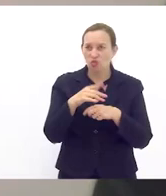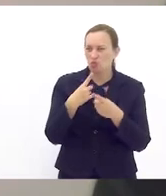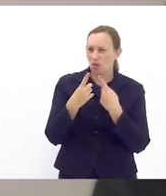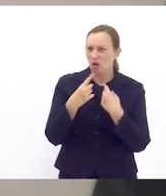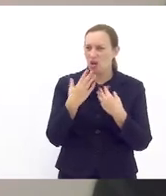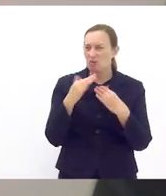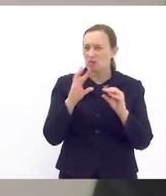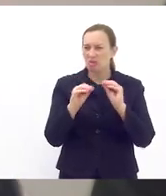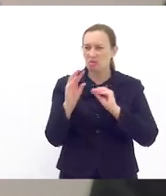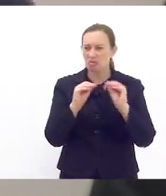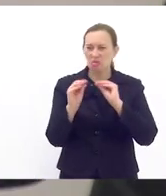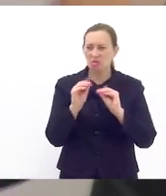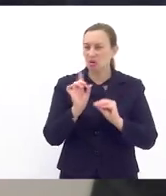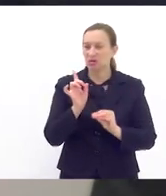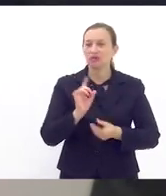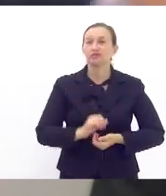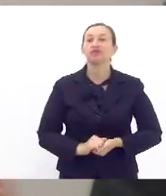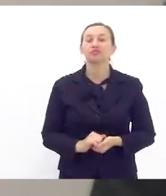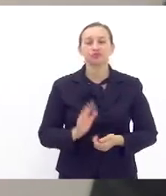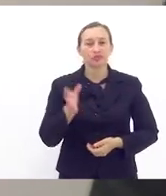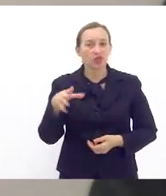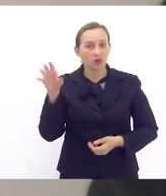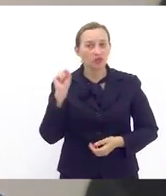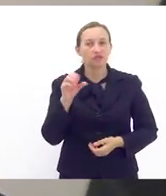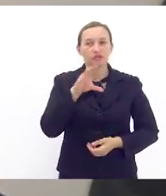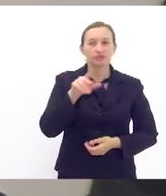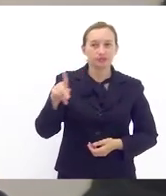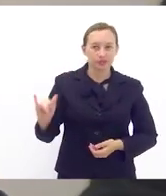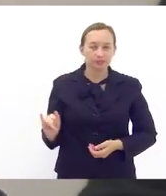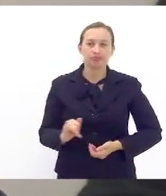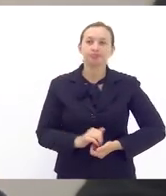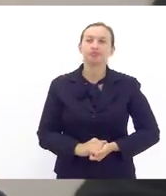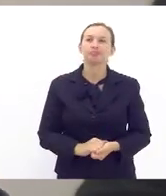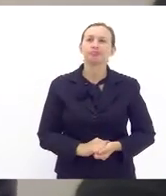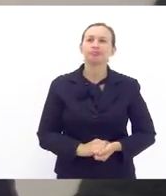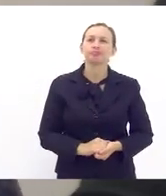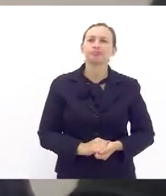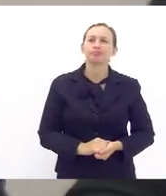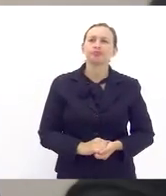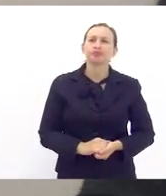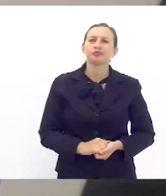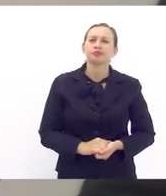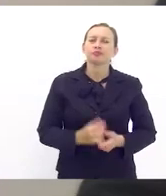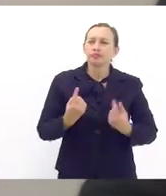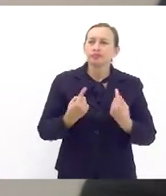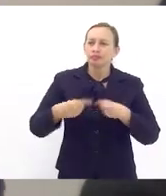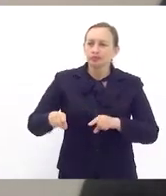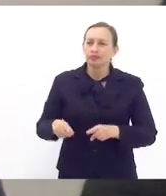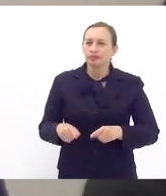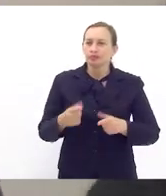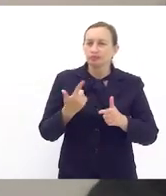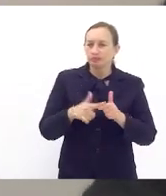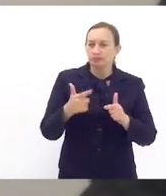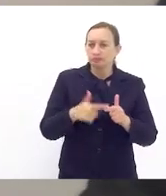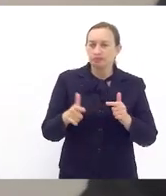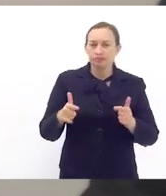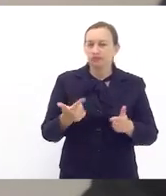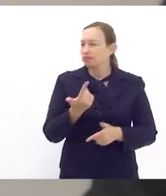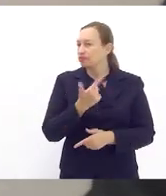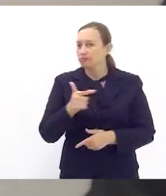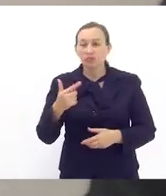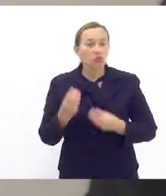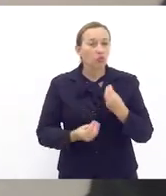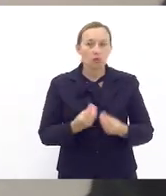não dá mais essa nós já ouvimos na CPI só precisa enfrentar o problema de frente não dá